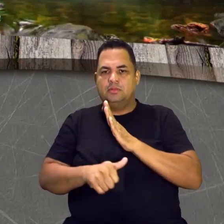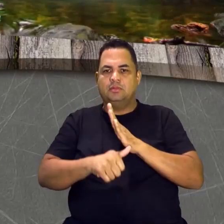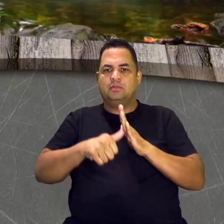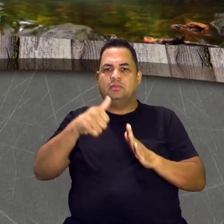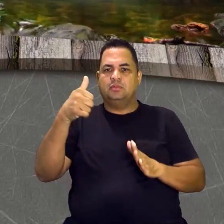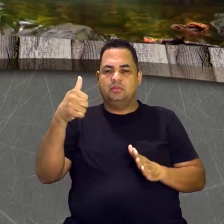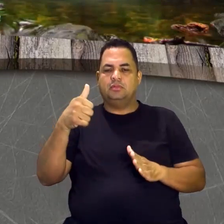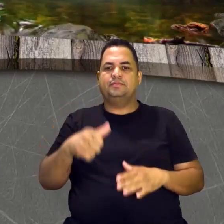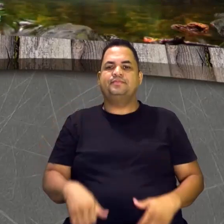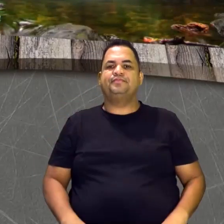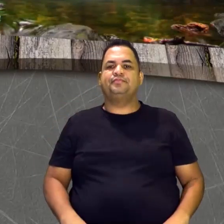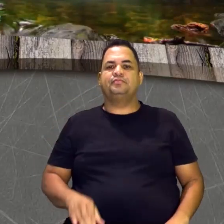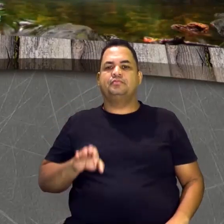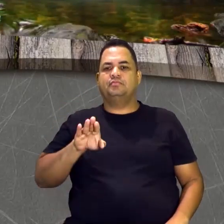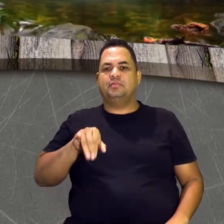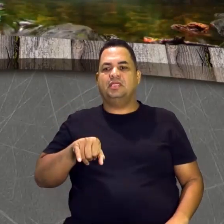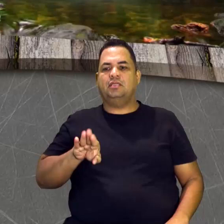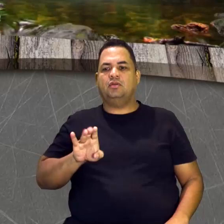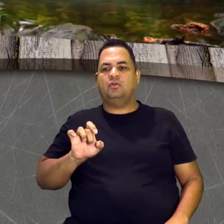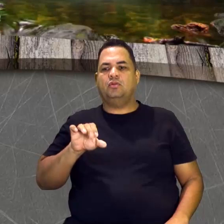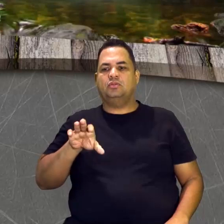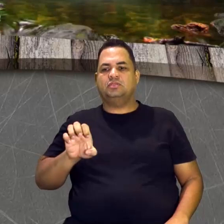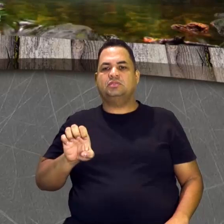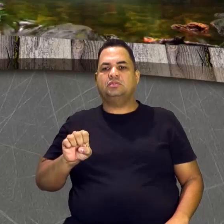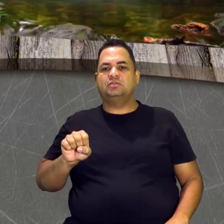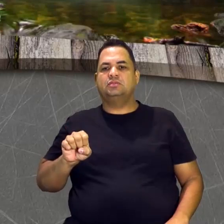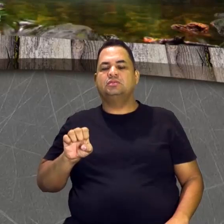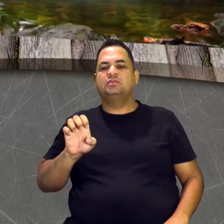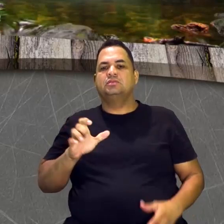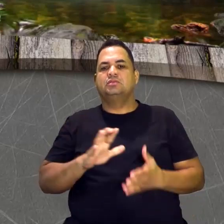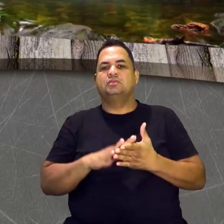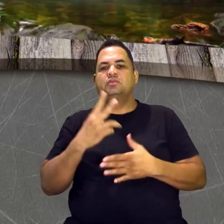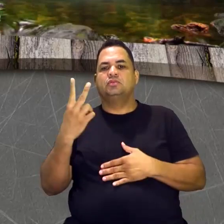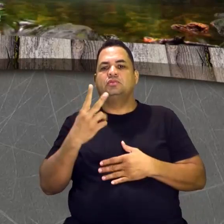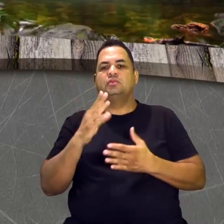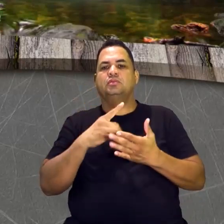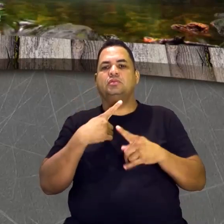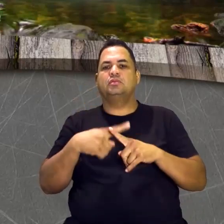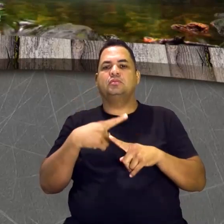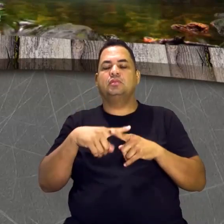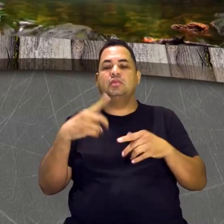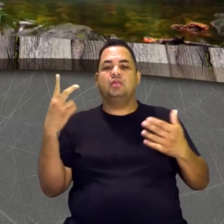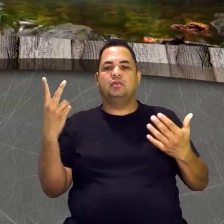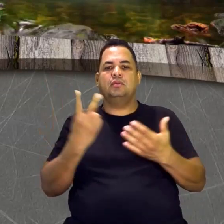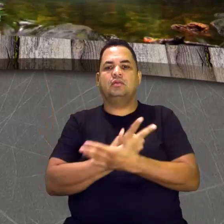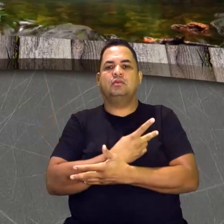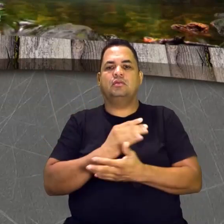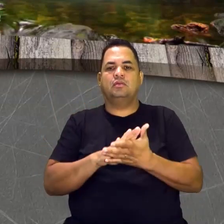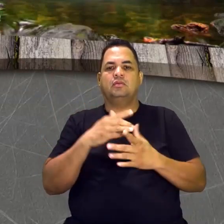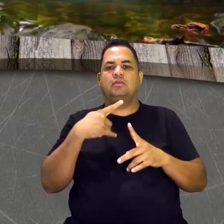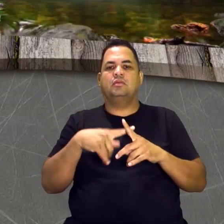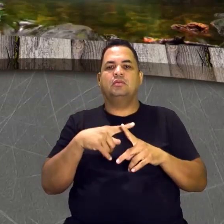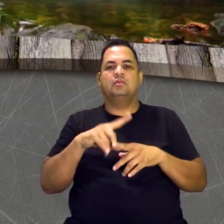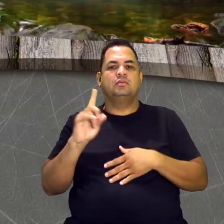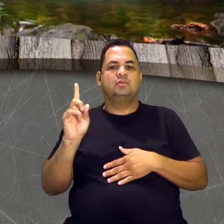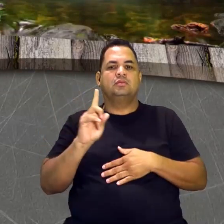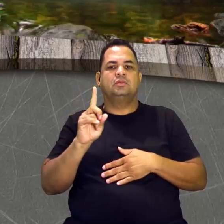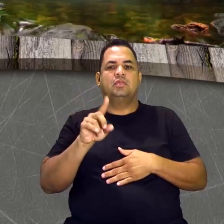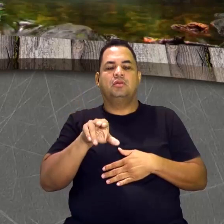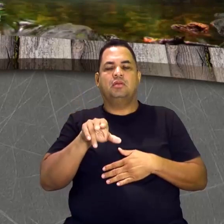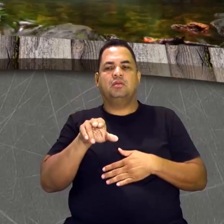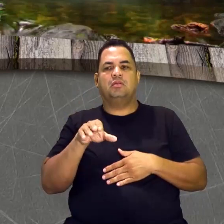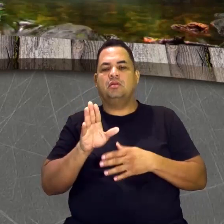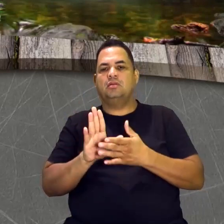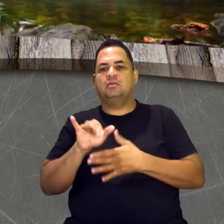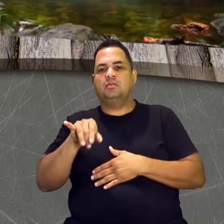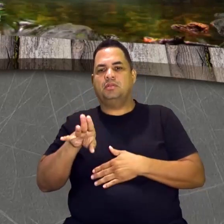uma meiose do tipo 1 e a meiose 2, que a gente vai ver por que isso vai acontecer. Por que não é igual na